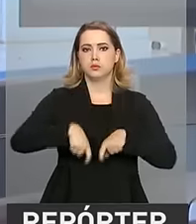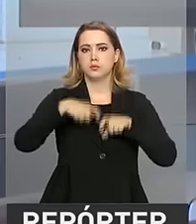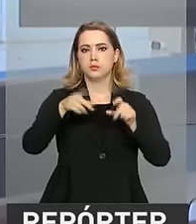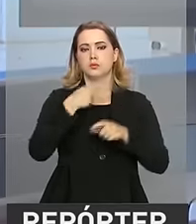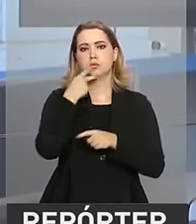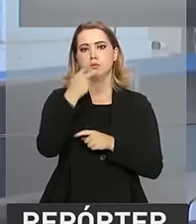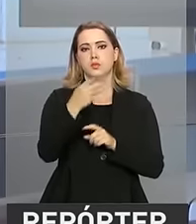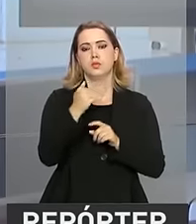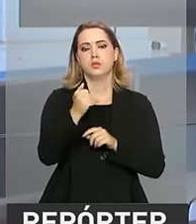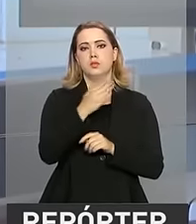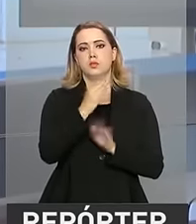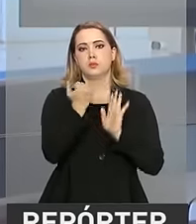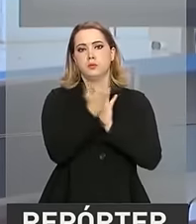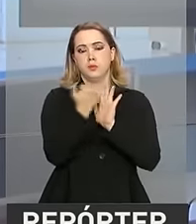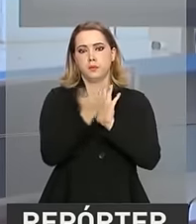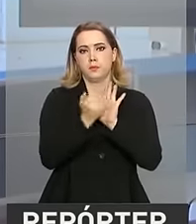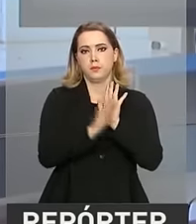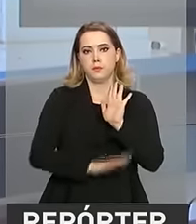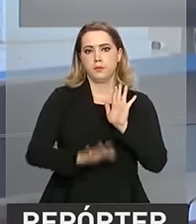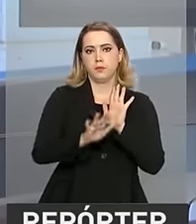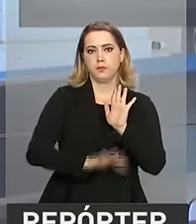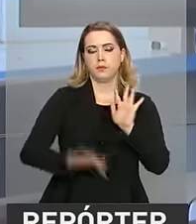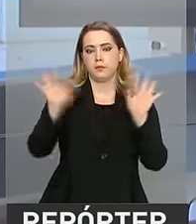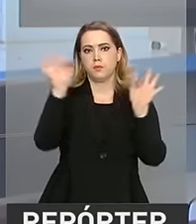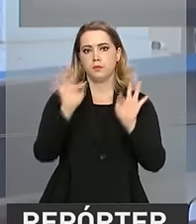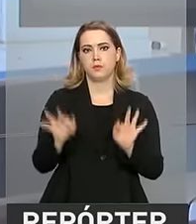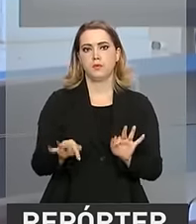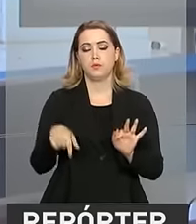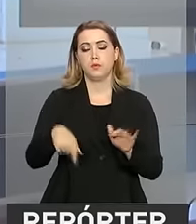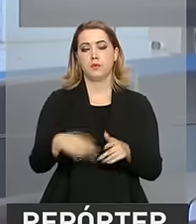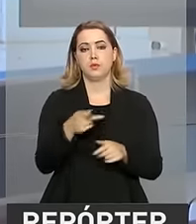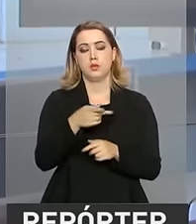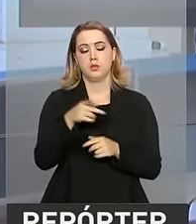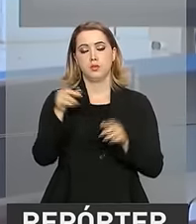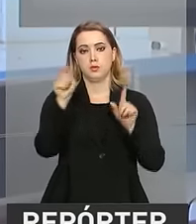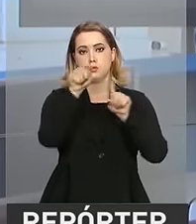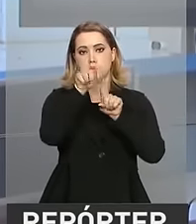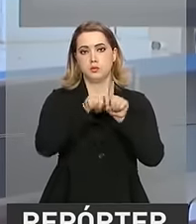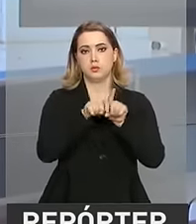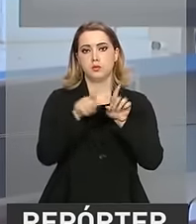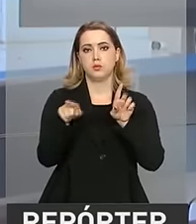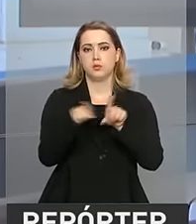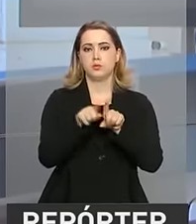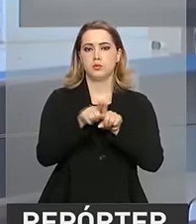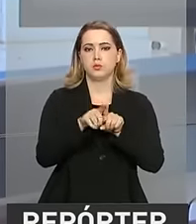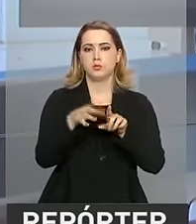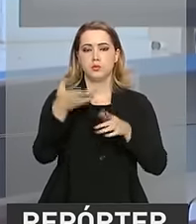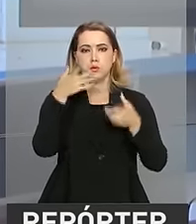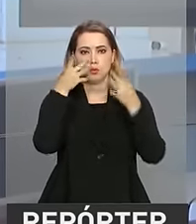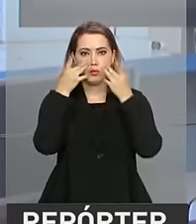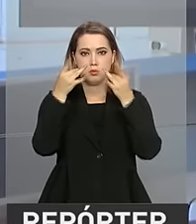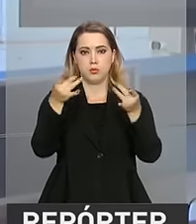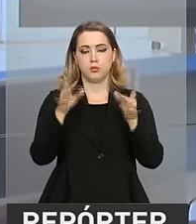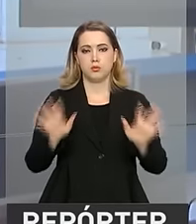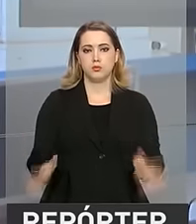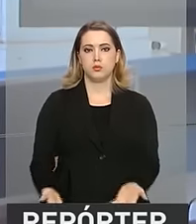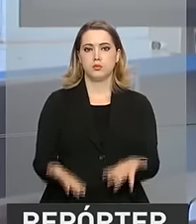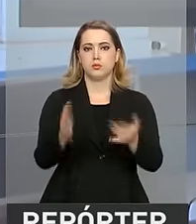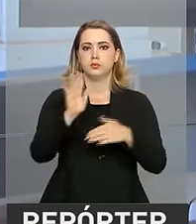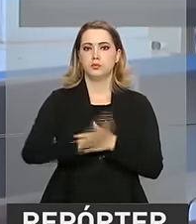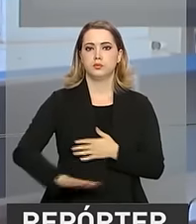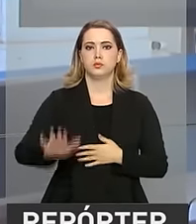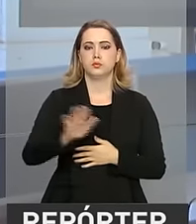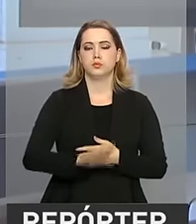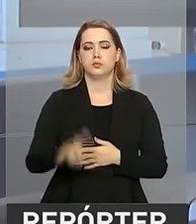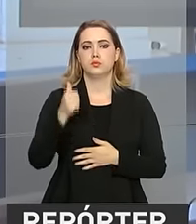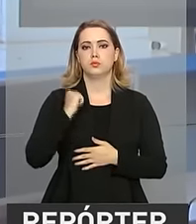sobre o programa criança feliz lançado pelo Governo Federal neste mês o programa prevê ações de atenção e estímulo às crianças atendidas pelo